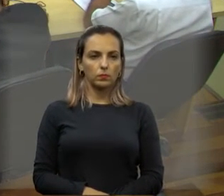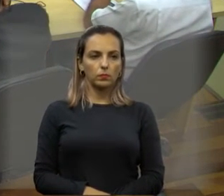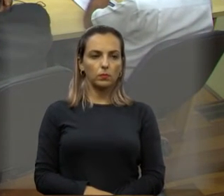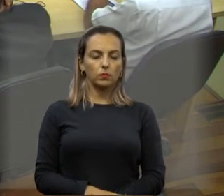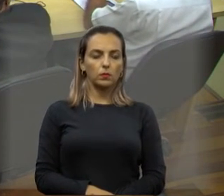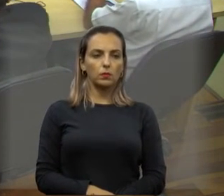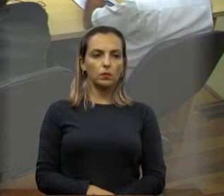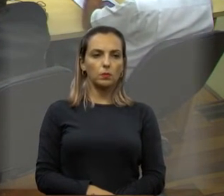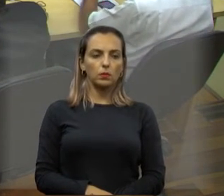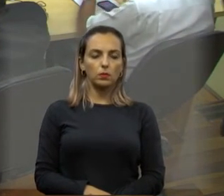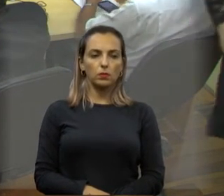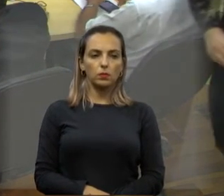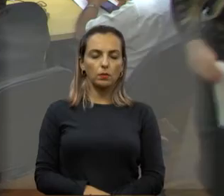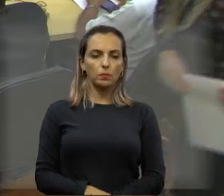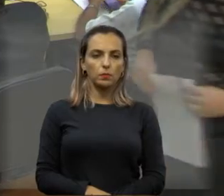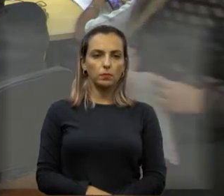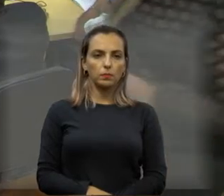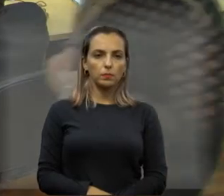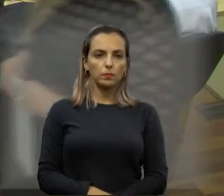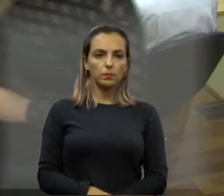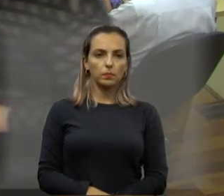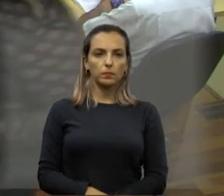E aí